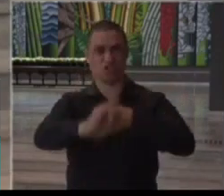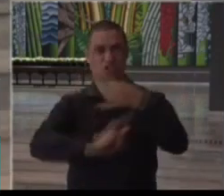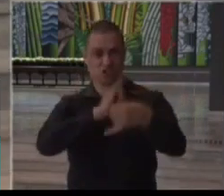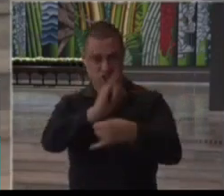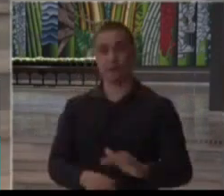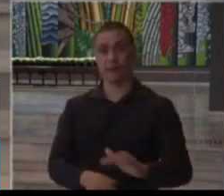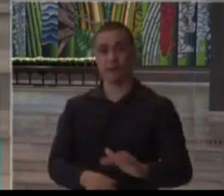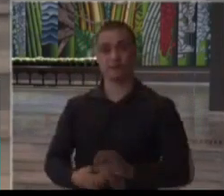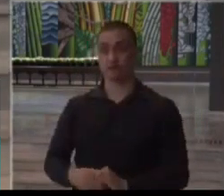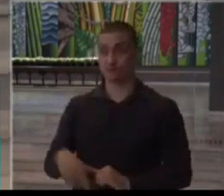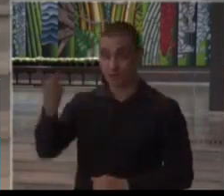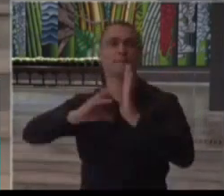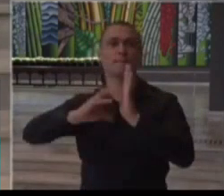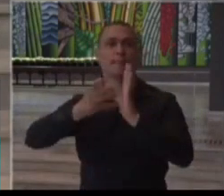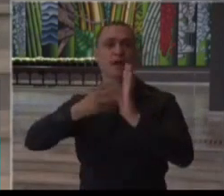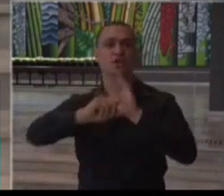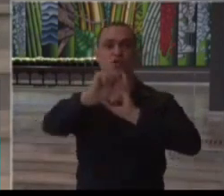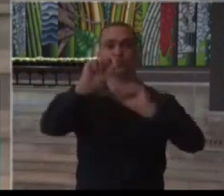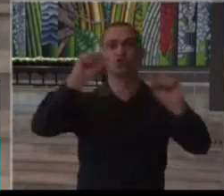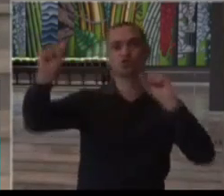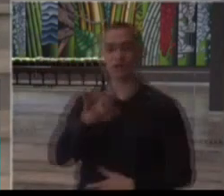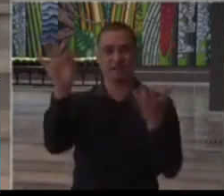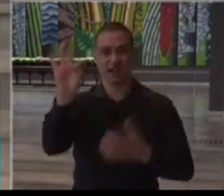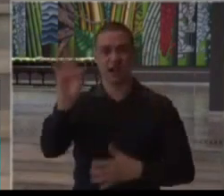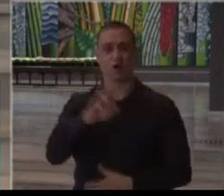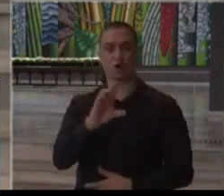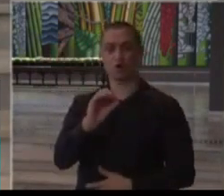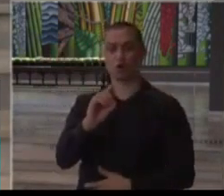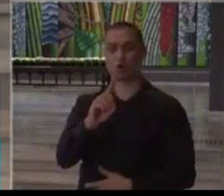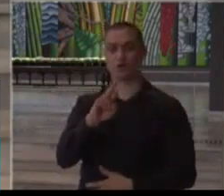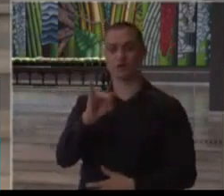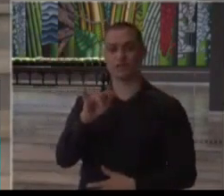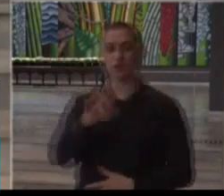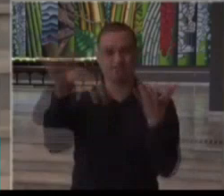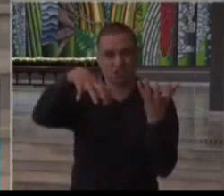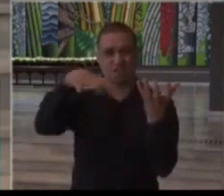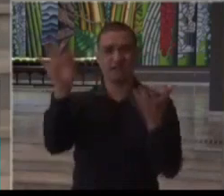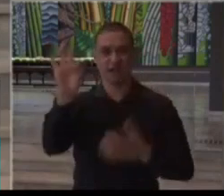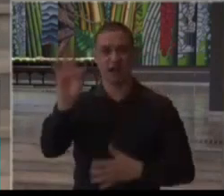Social, recebimento, acompanham milhares que estão hoje,